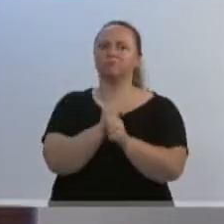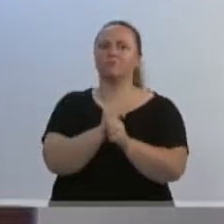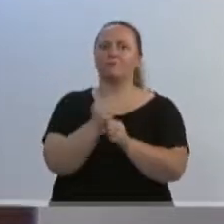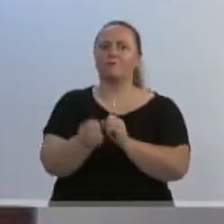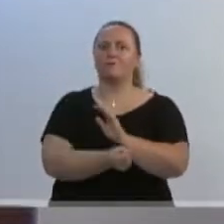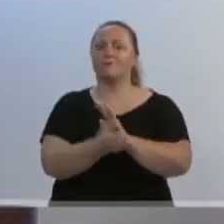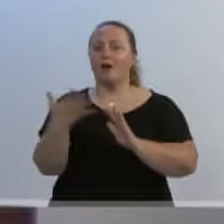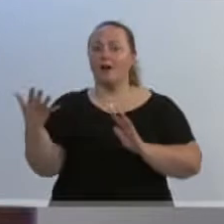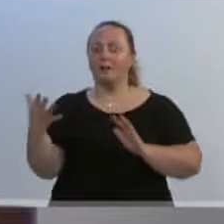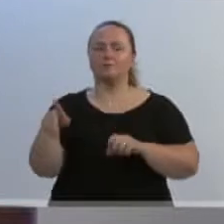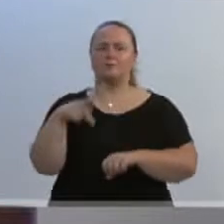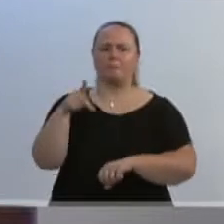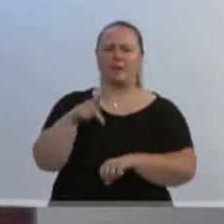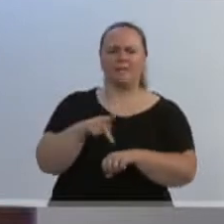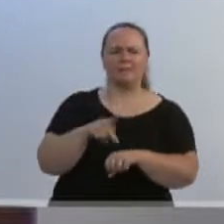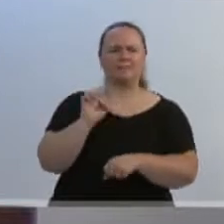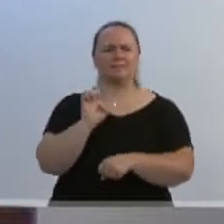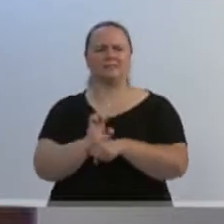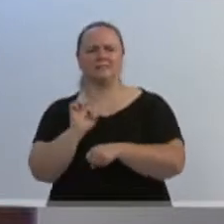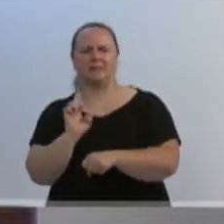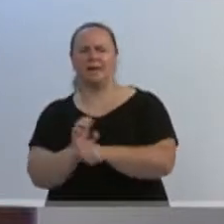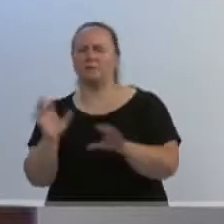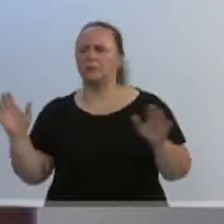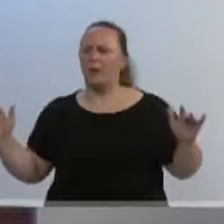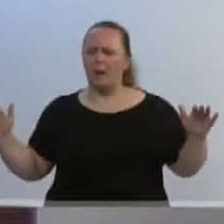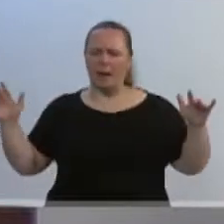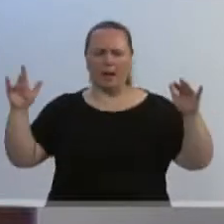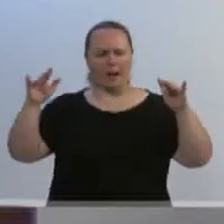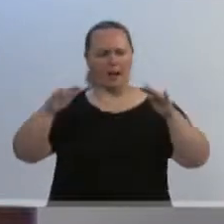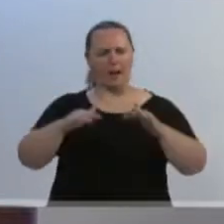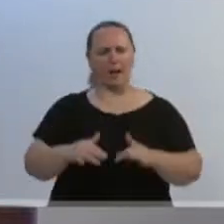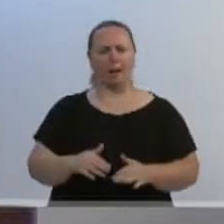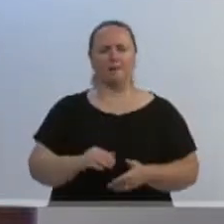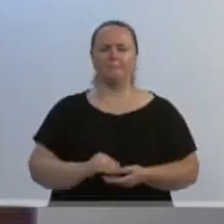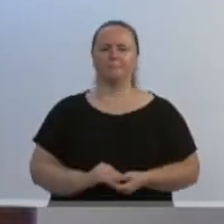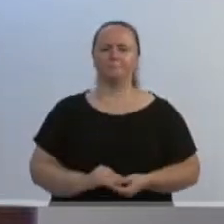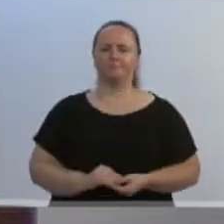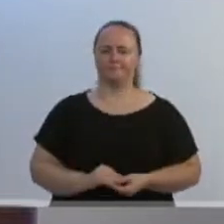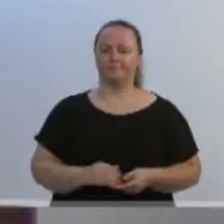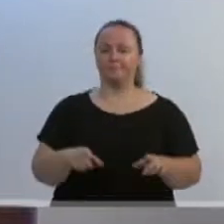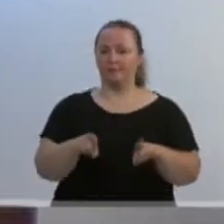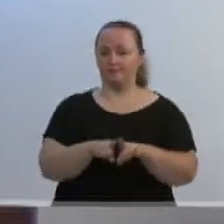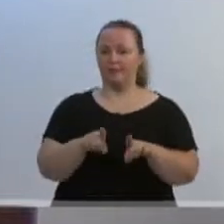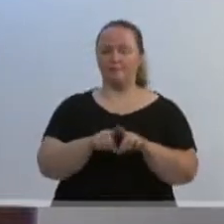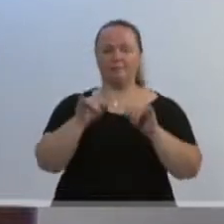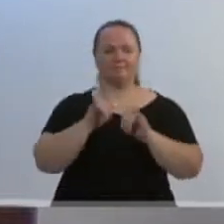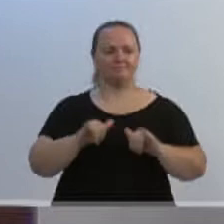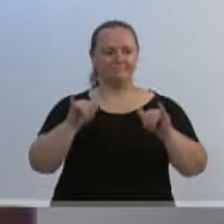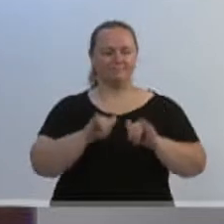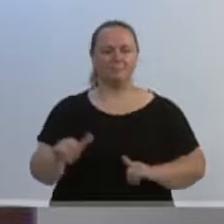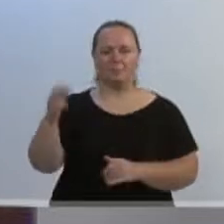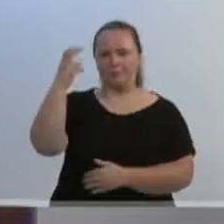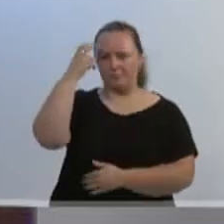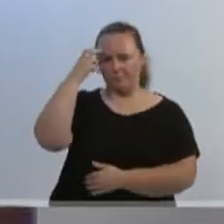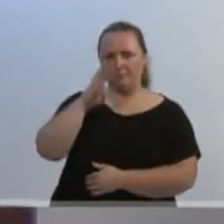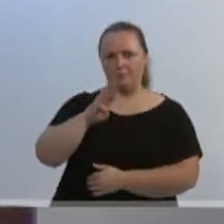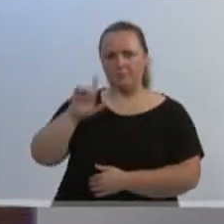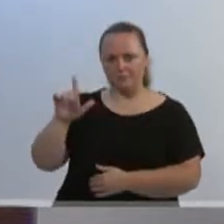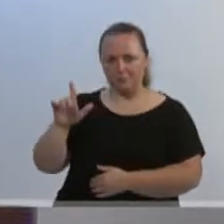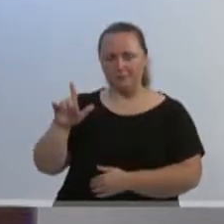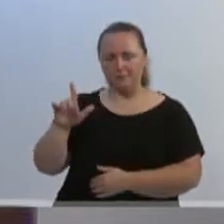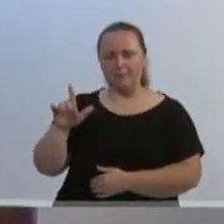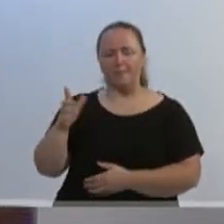países. E também ainda divulgando o trabalho cultural do município de Blumenau,